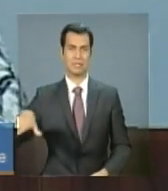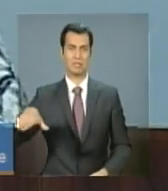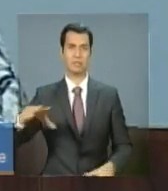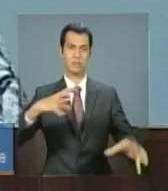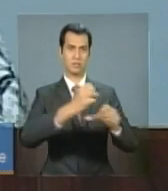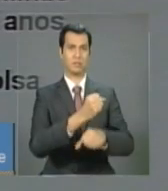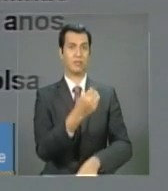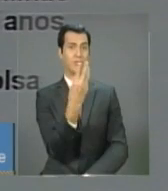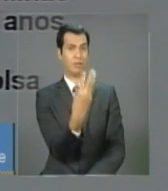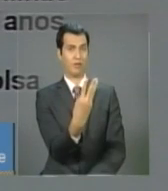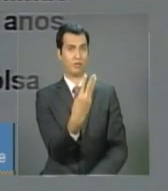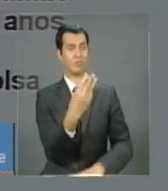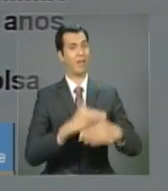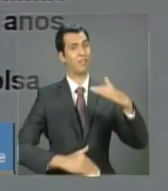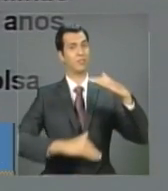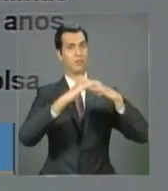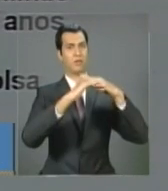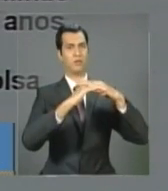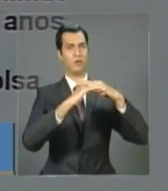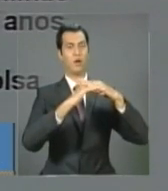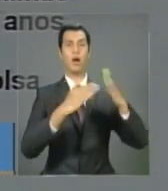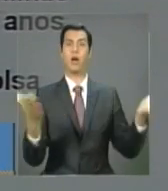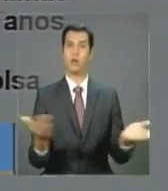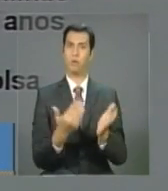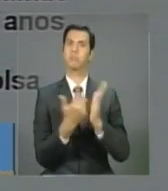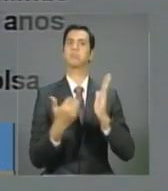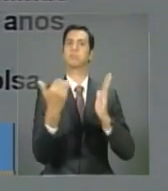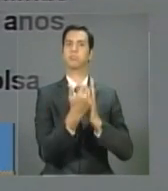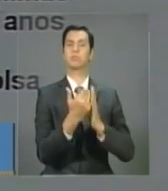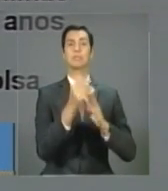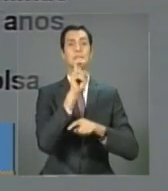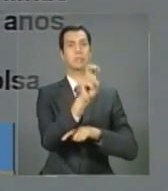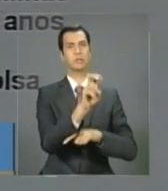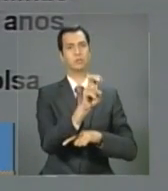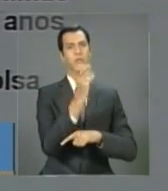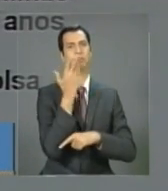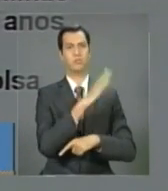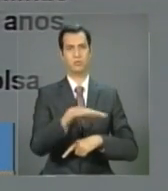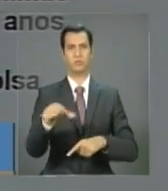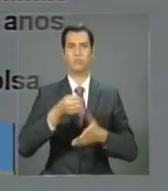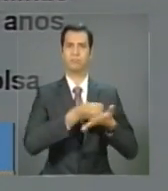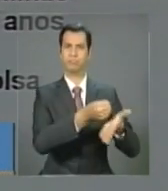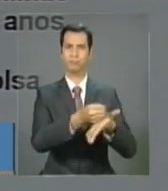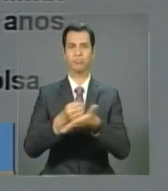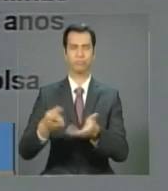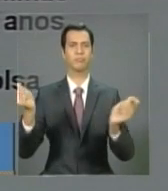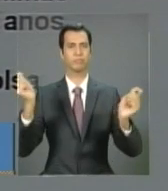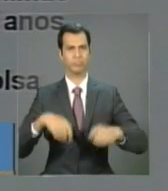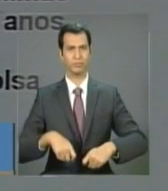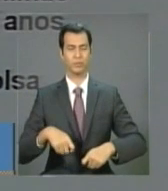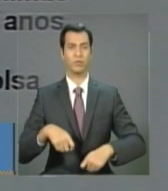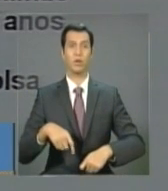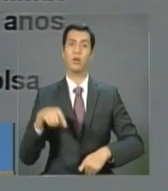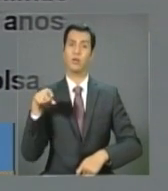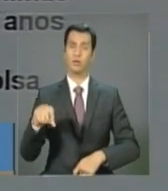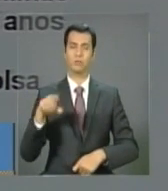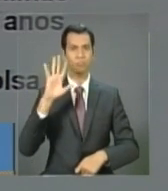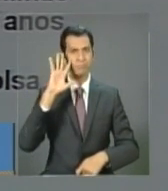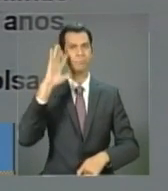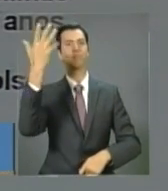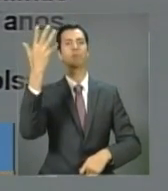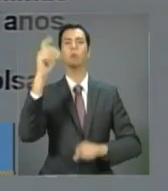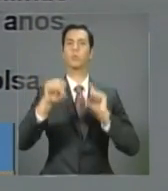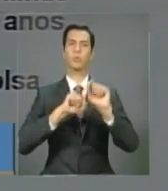5 crianças, portanto, o teto sai de 3 e vai para 5. Com essa medida, que é uma medida através de medida provisória,